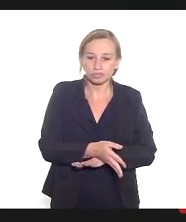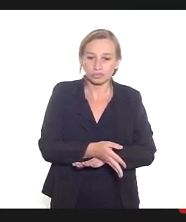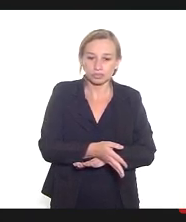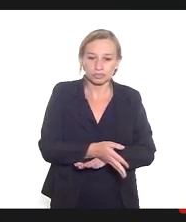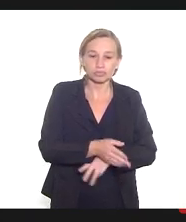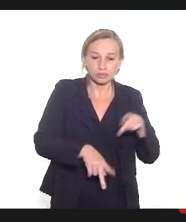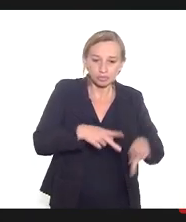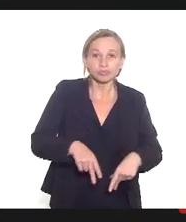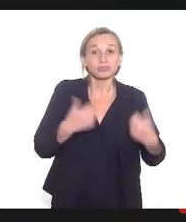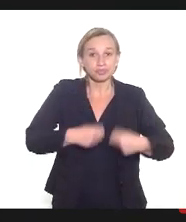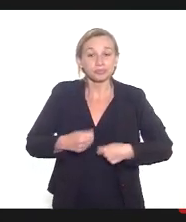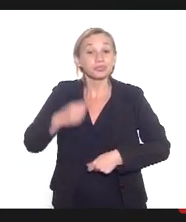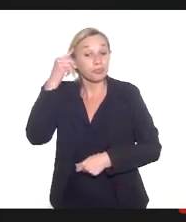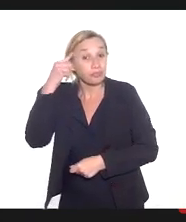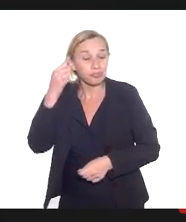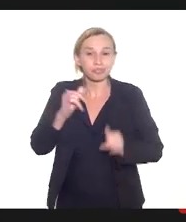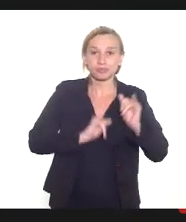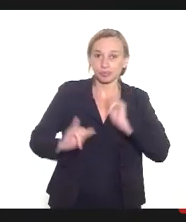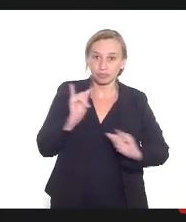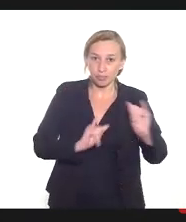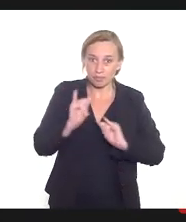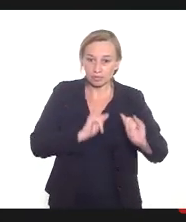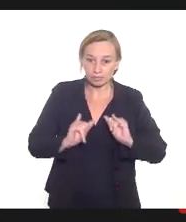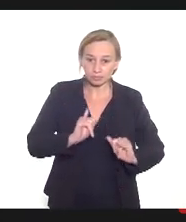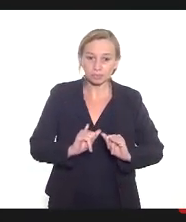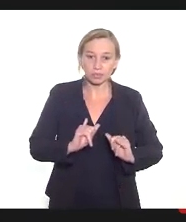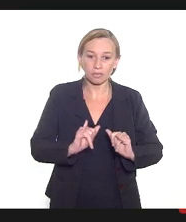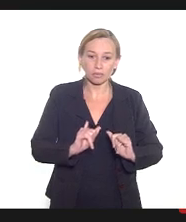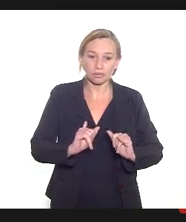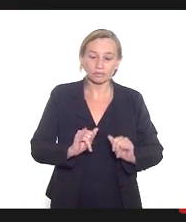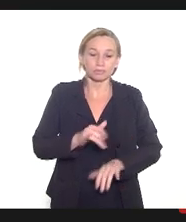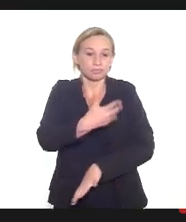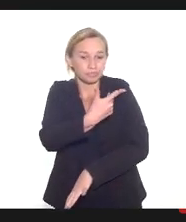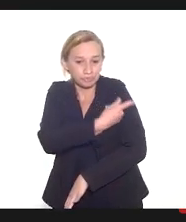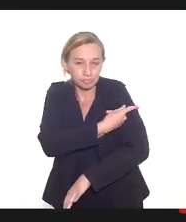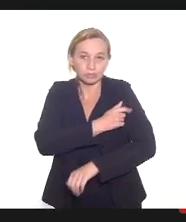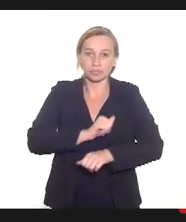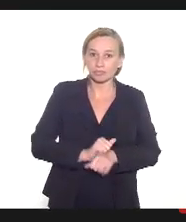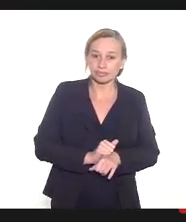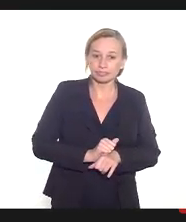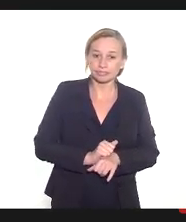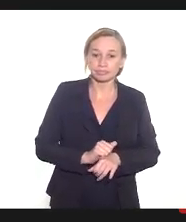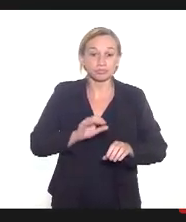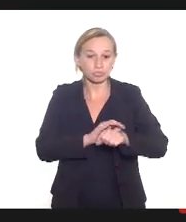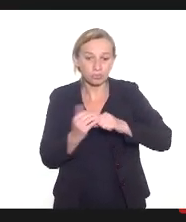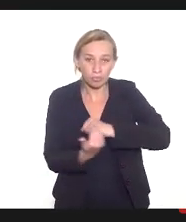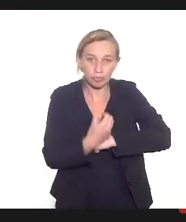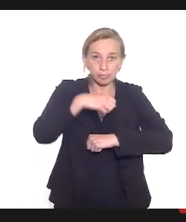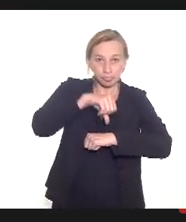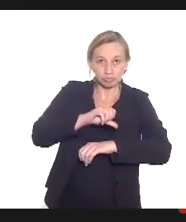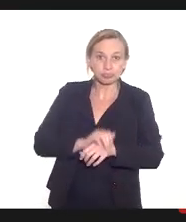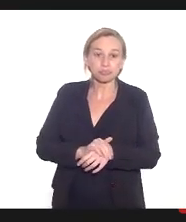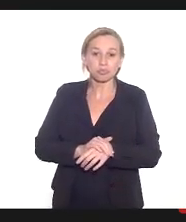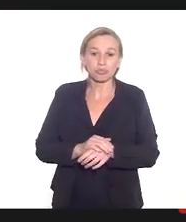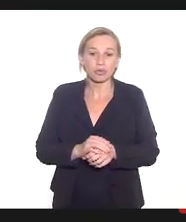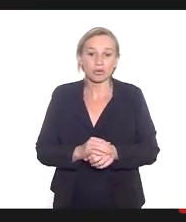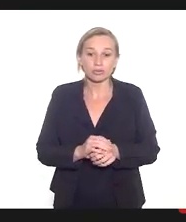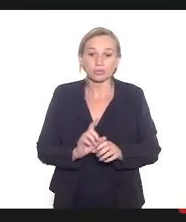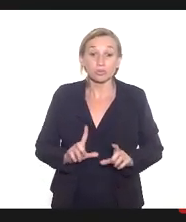tem que também pensar na informação sobre a vacinação sobre o convide sobre